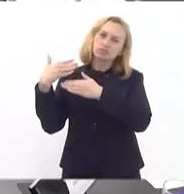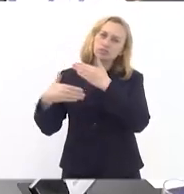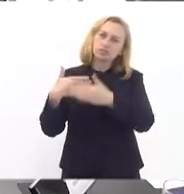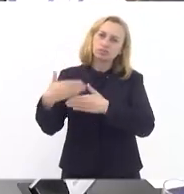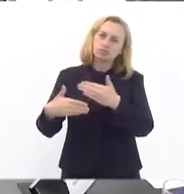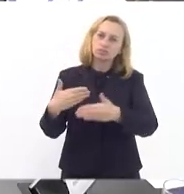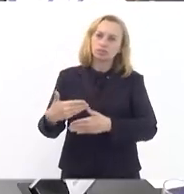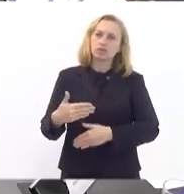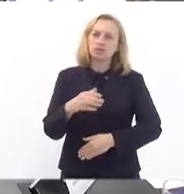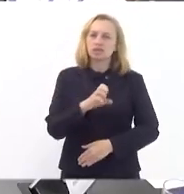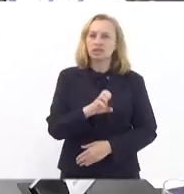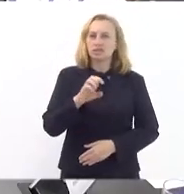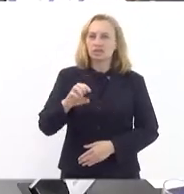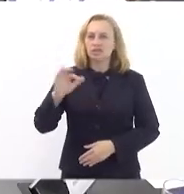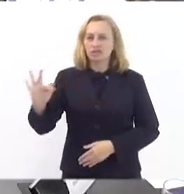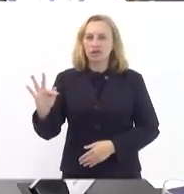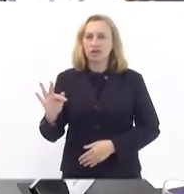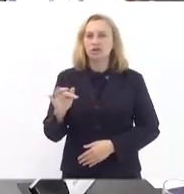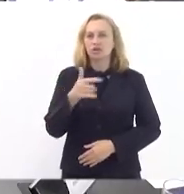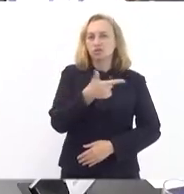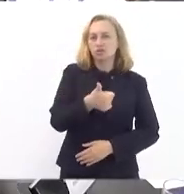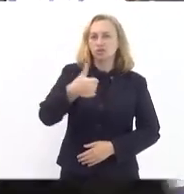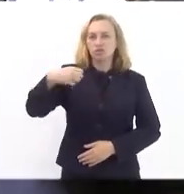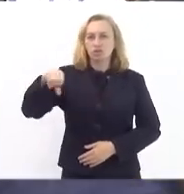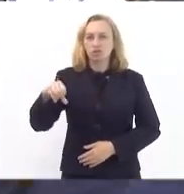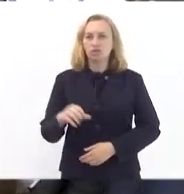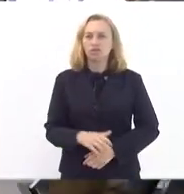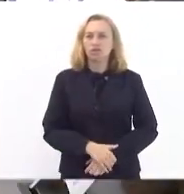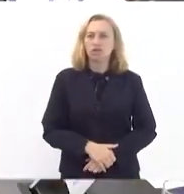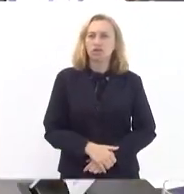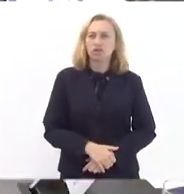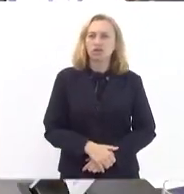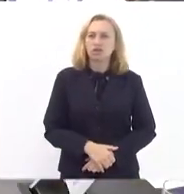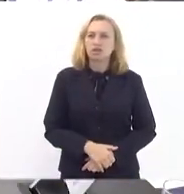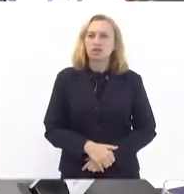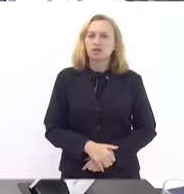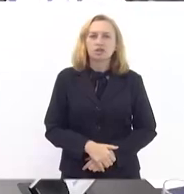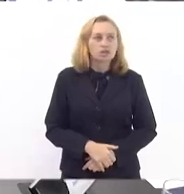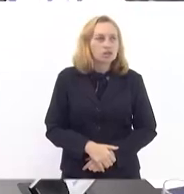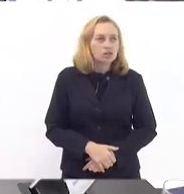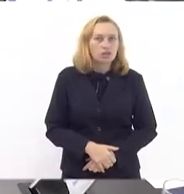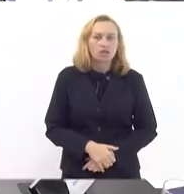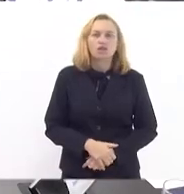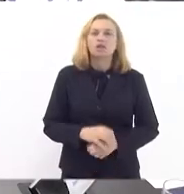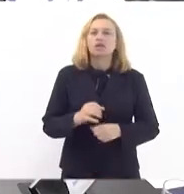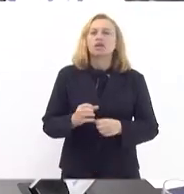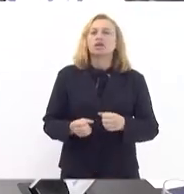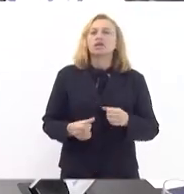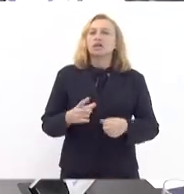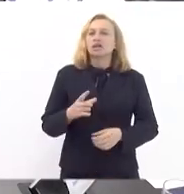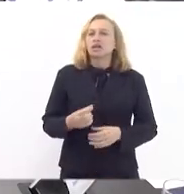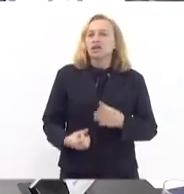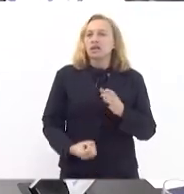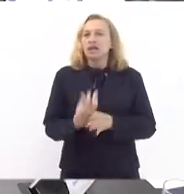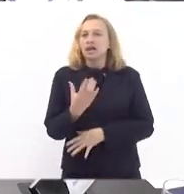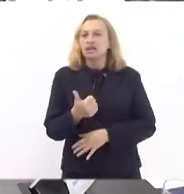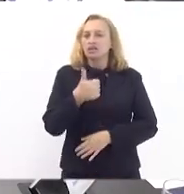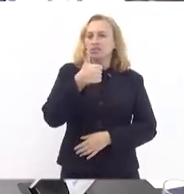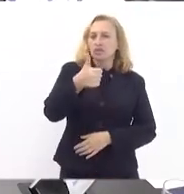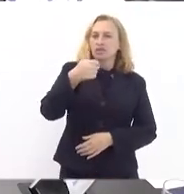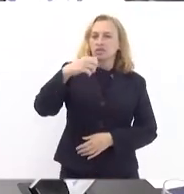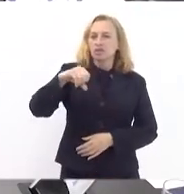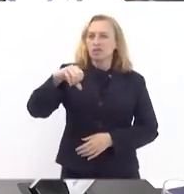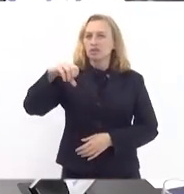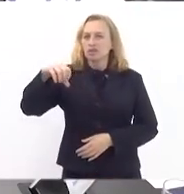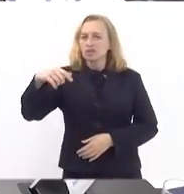como grupamento Ferroviário foi criado em 2009 Na verdade o Batalhão existe desde 2096 mas